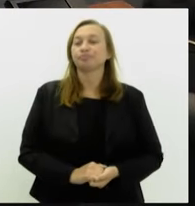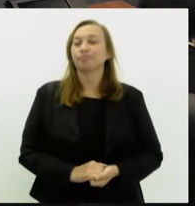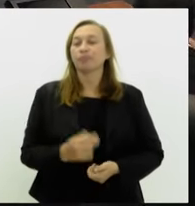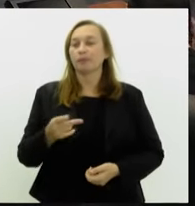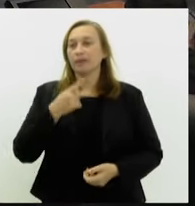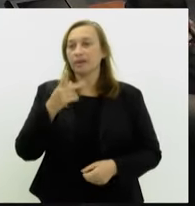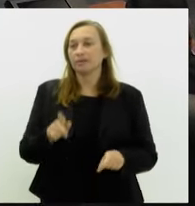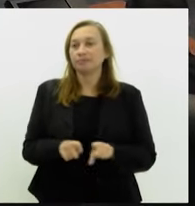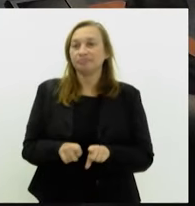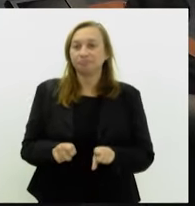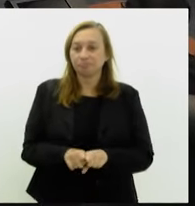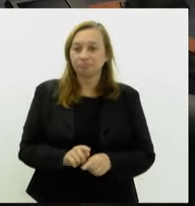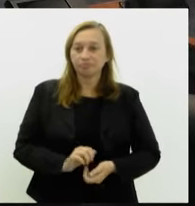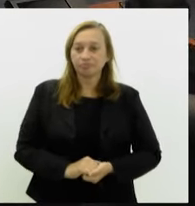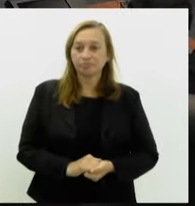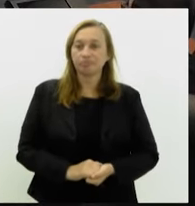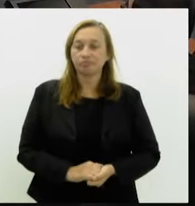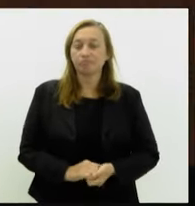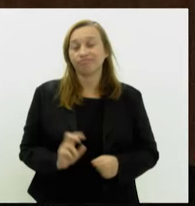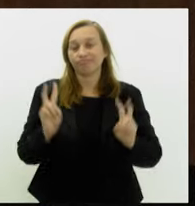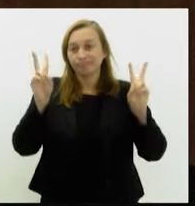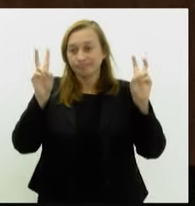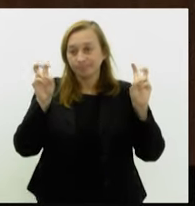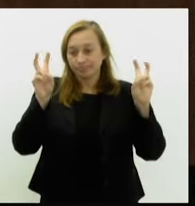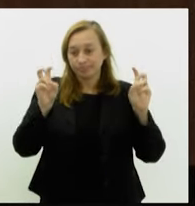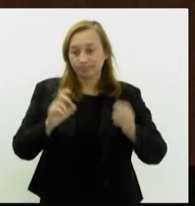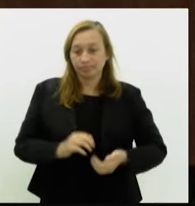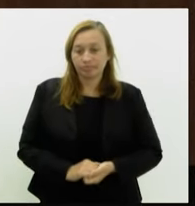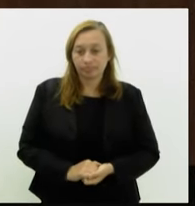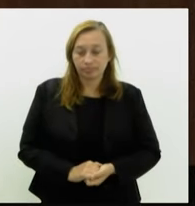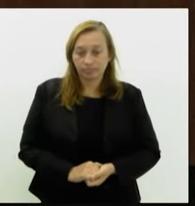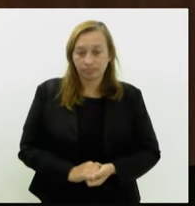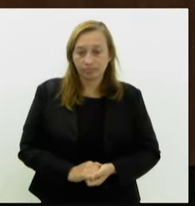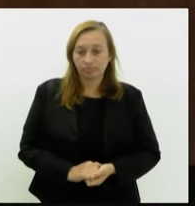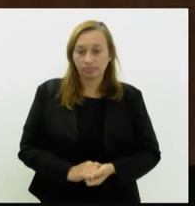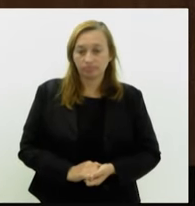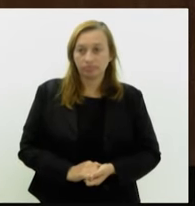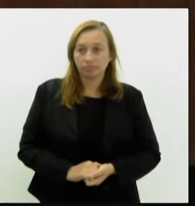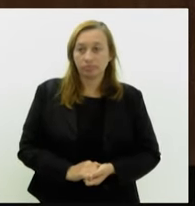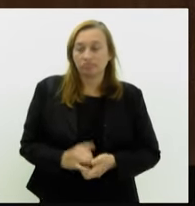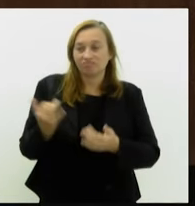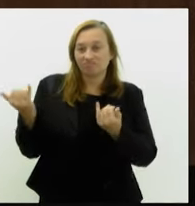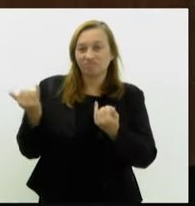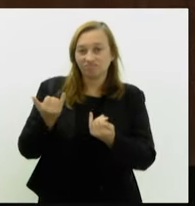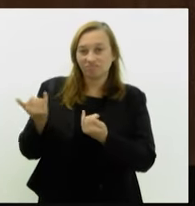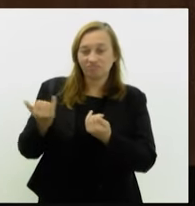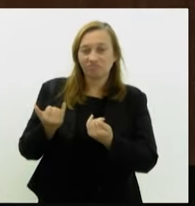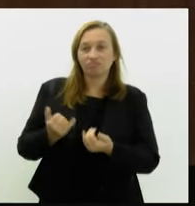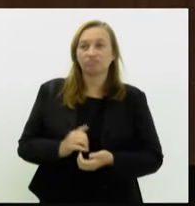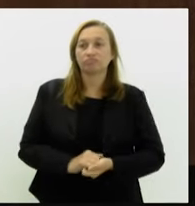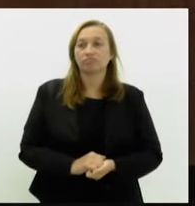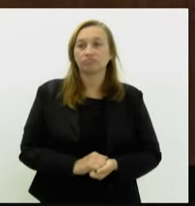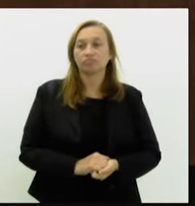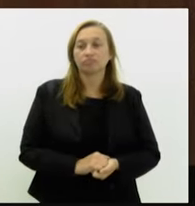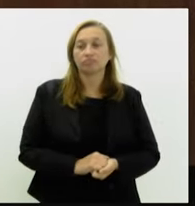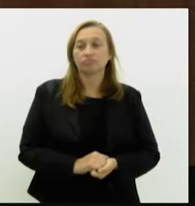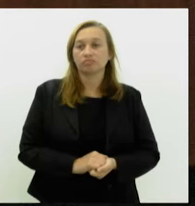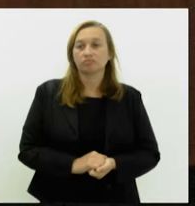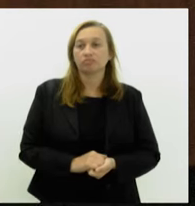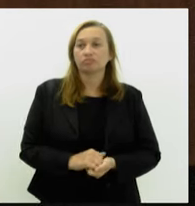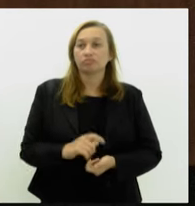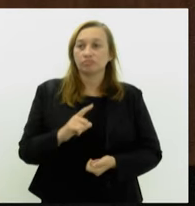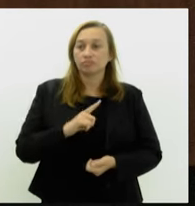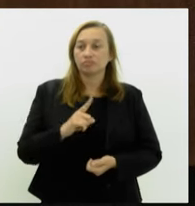tratar também da situação e da novidade, em certa medida, que tivemos